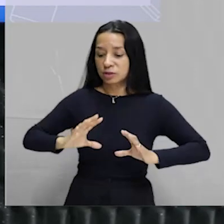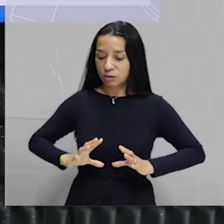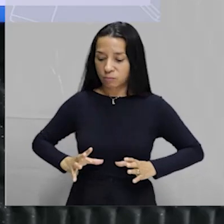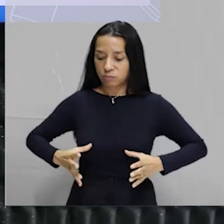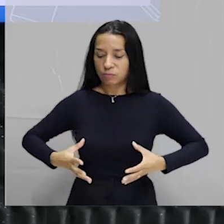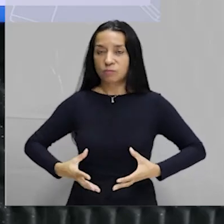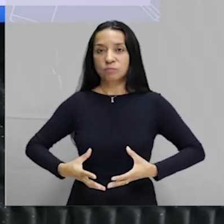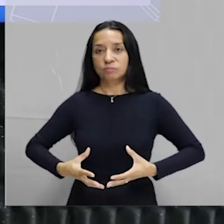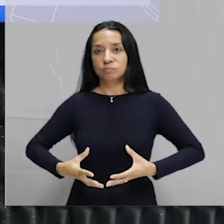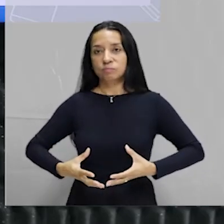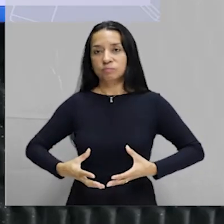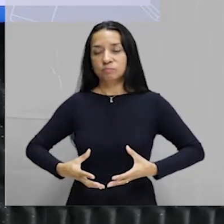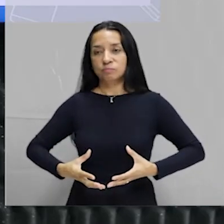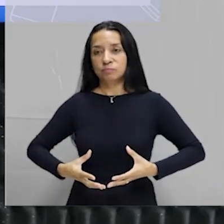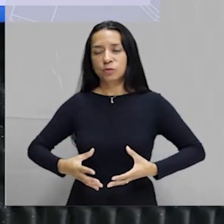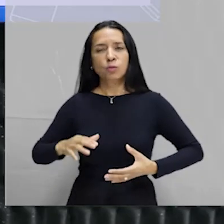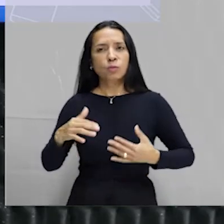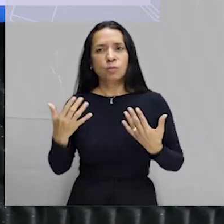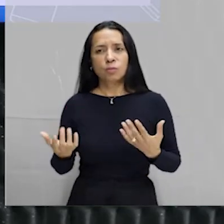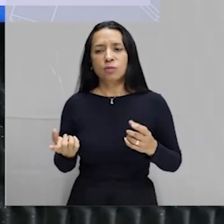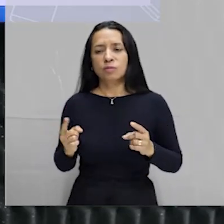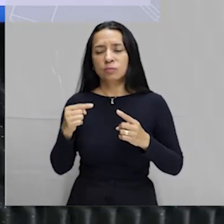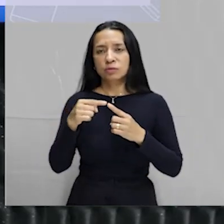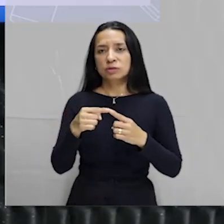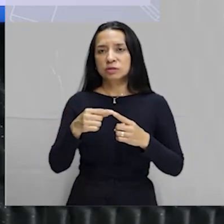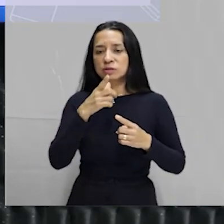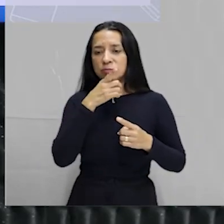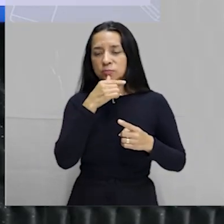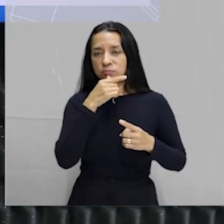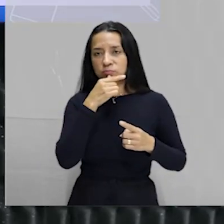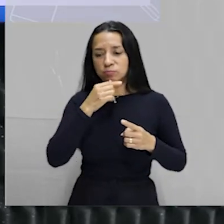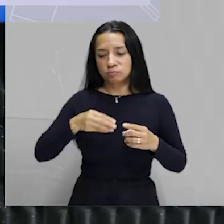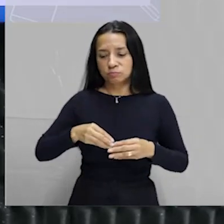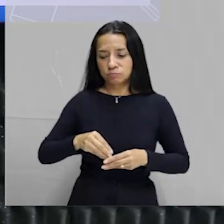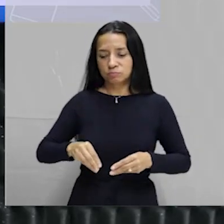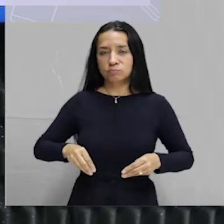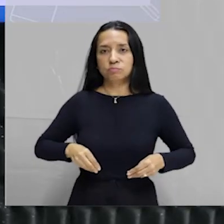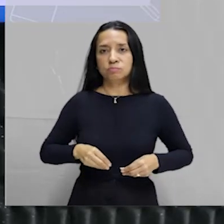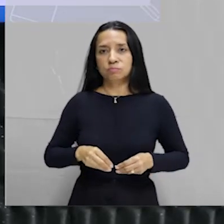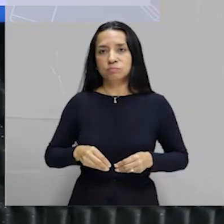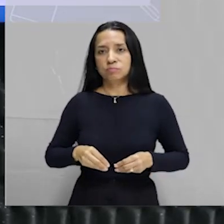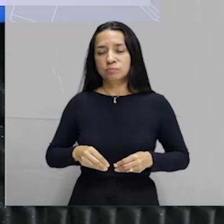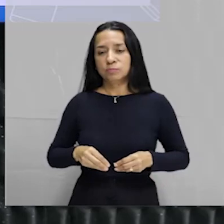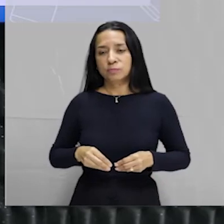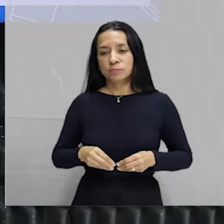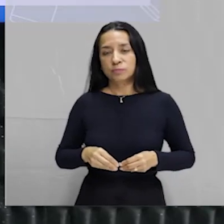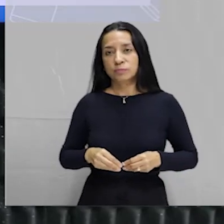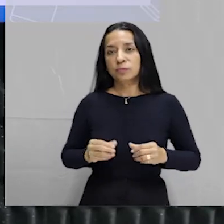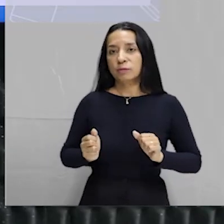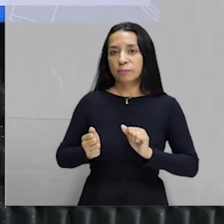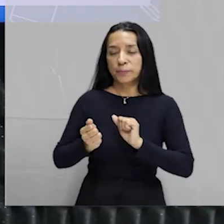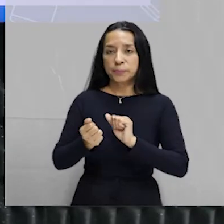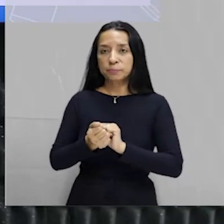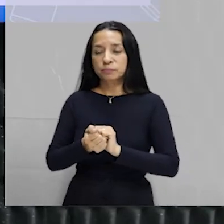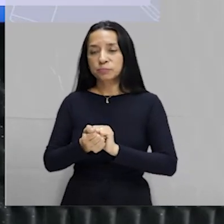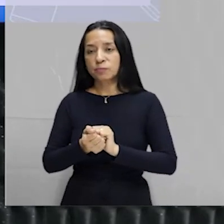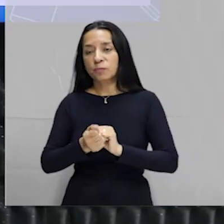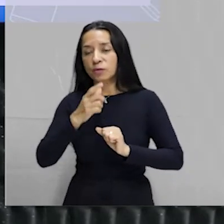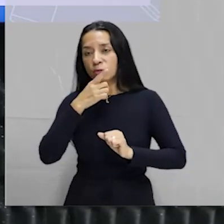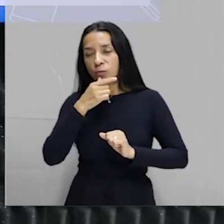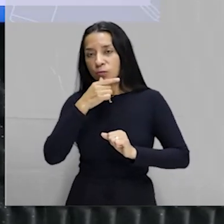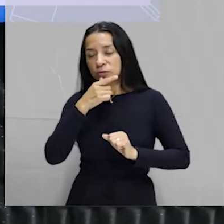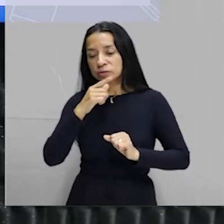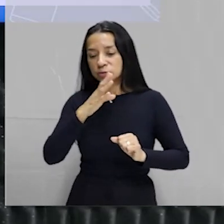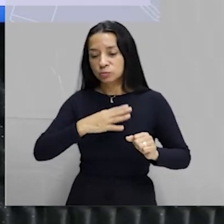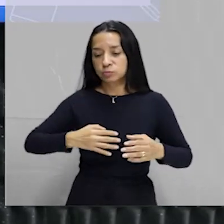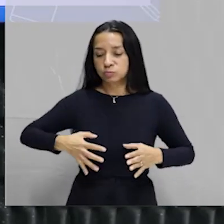Professor, qual é a função desse líquido amniótico, desse âmnion? O âmnion, juntamente com o líquido